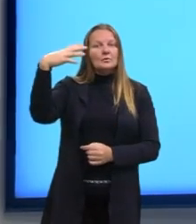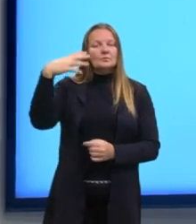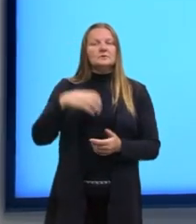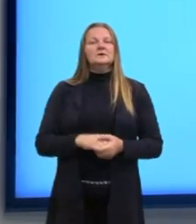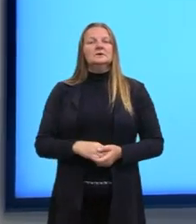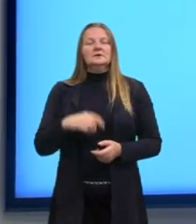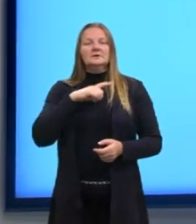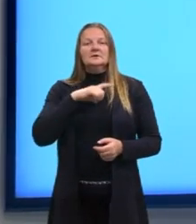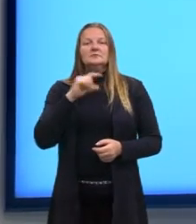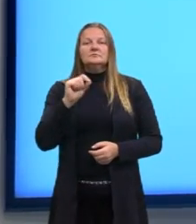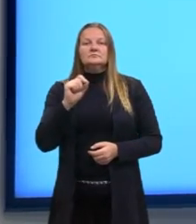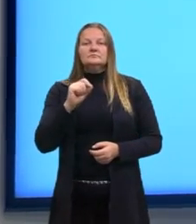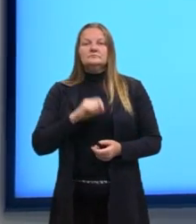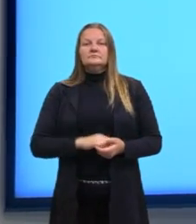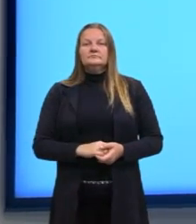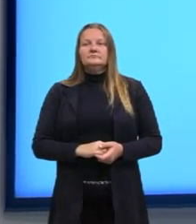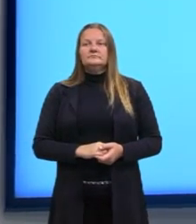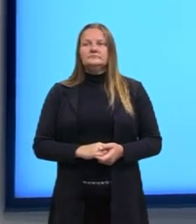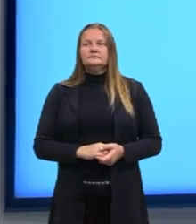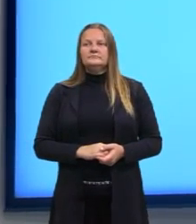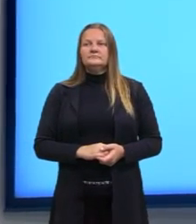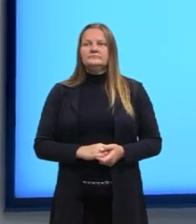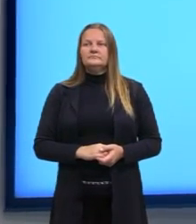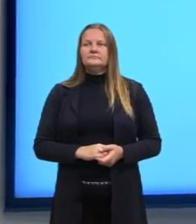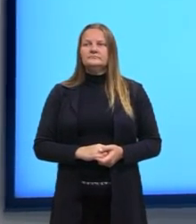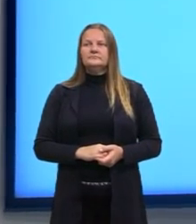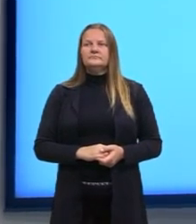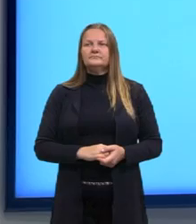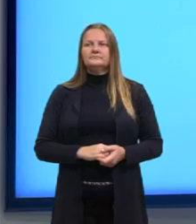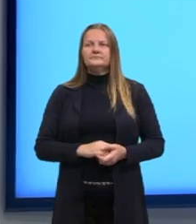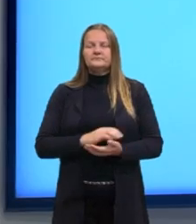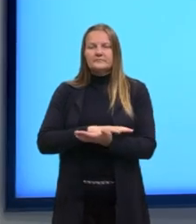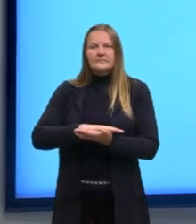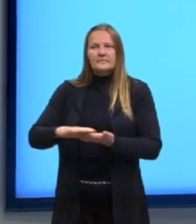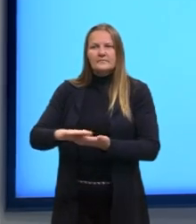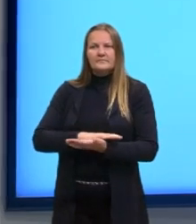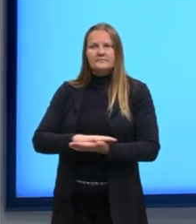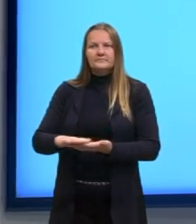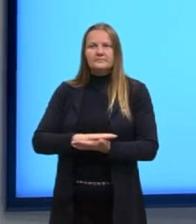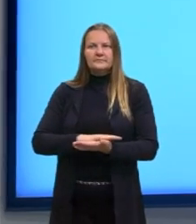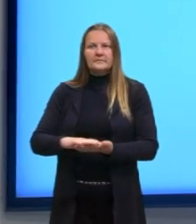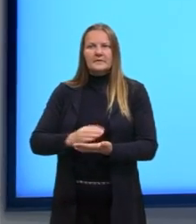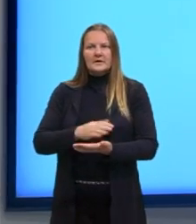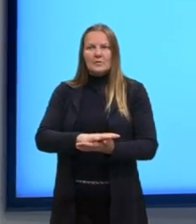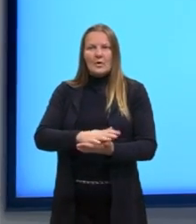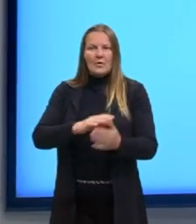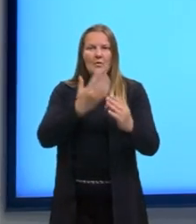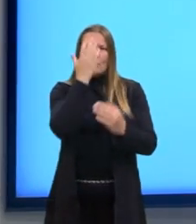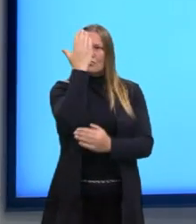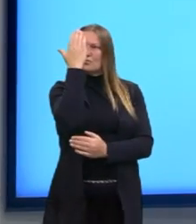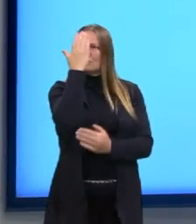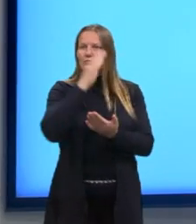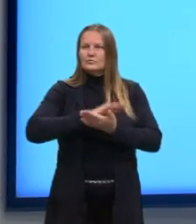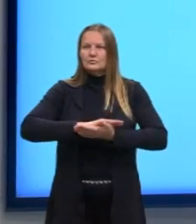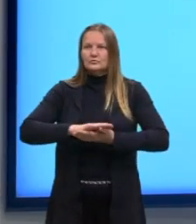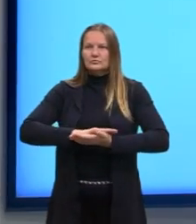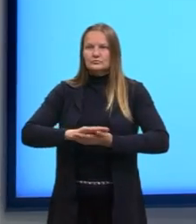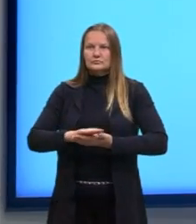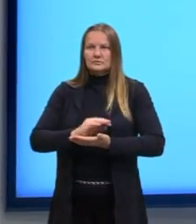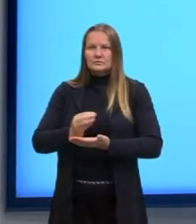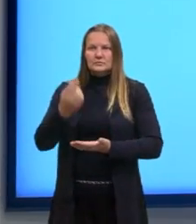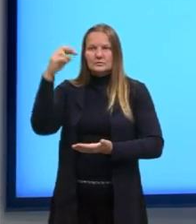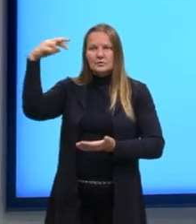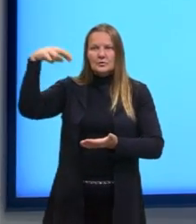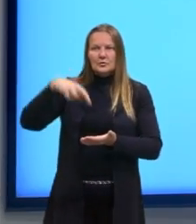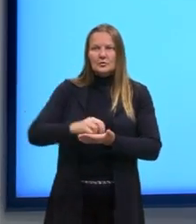a gente vai ter o quê um espelho Esse vai ser o nosso objeto Aonde a luz o raio vai chegar o raio incidente